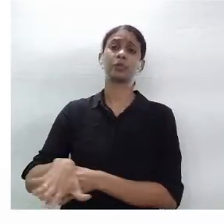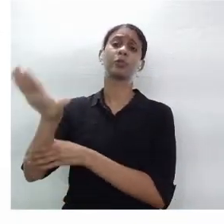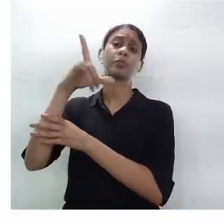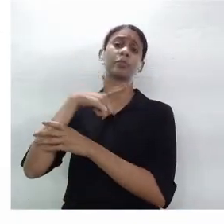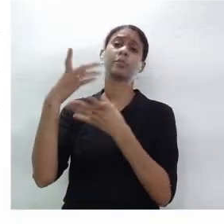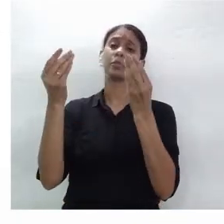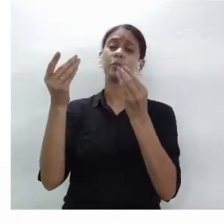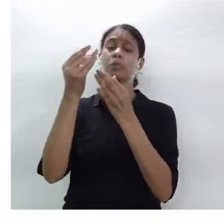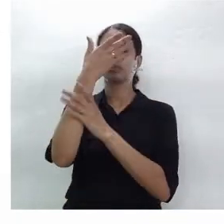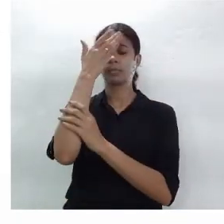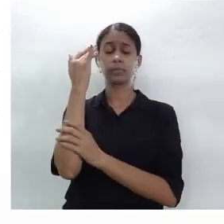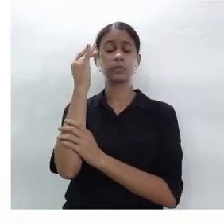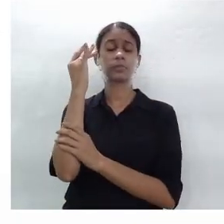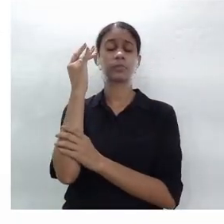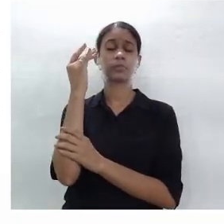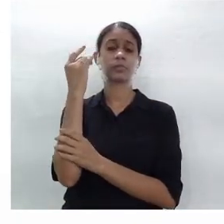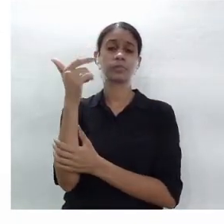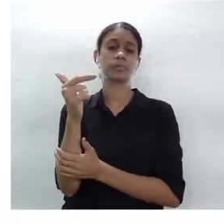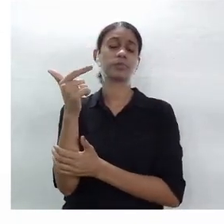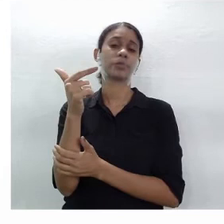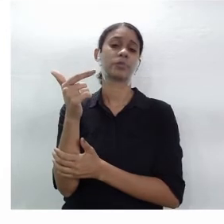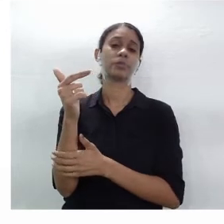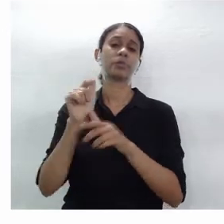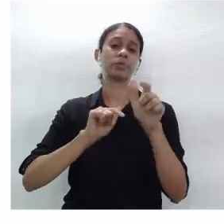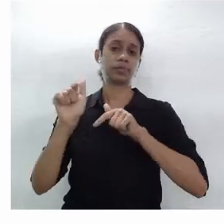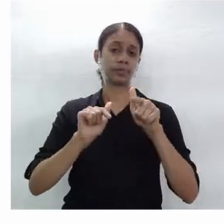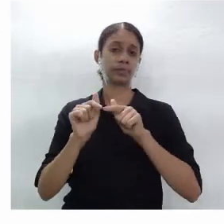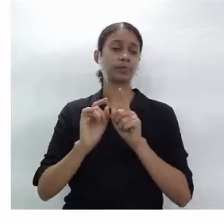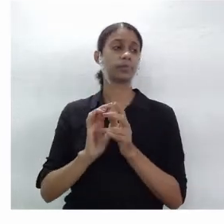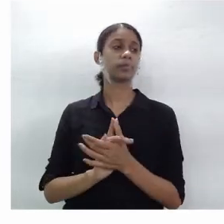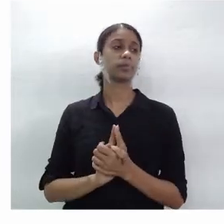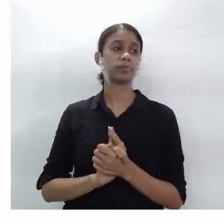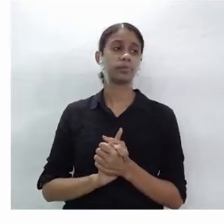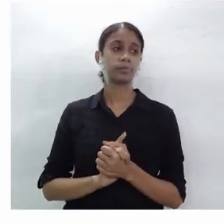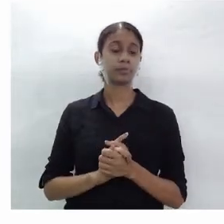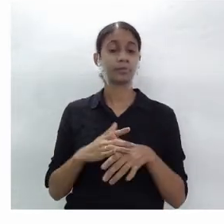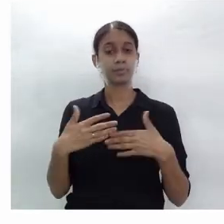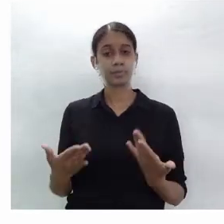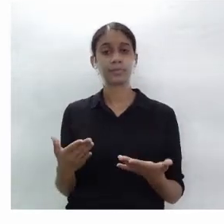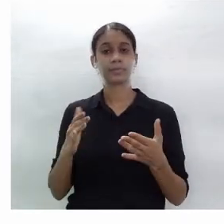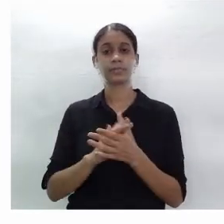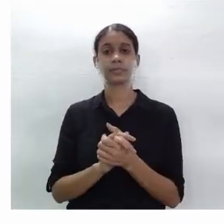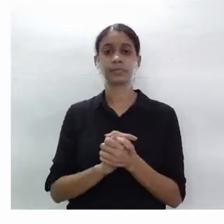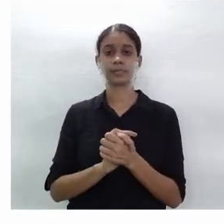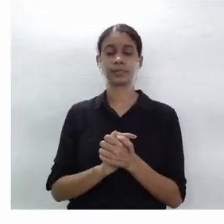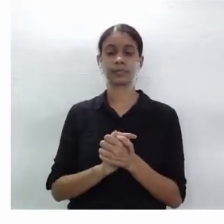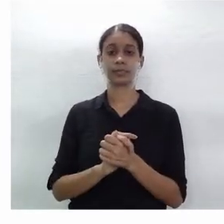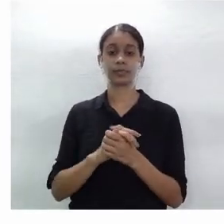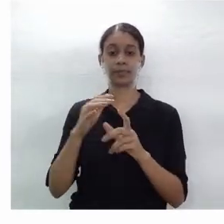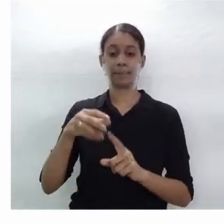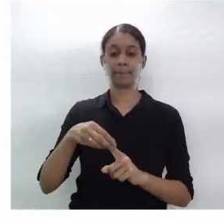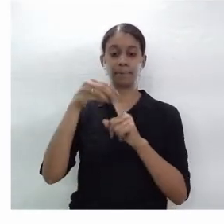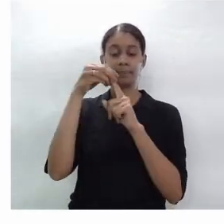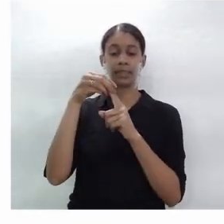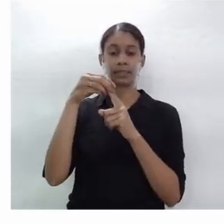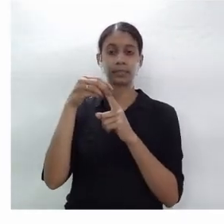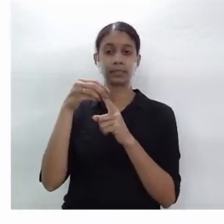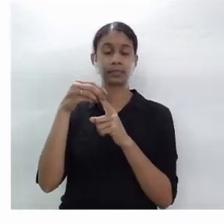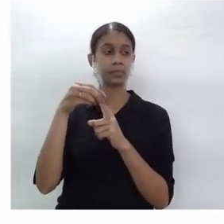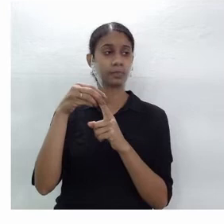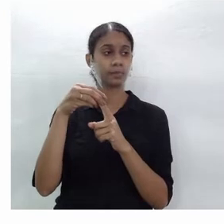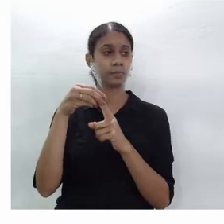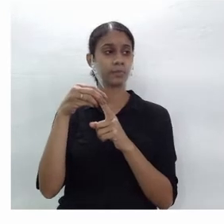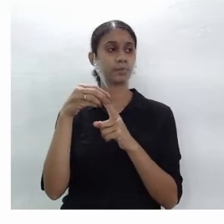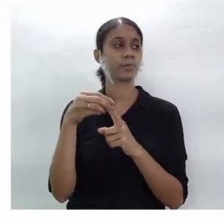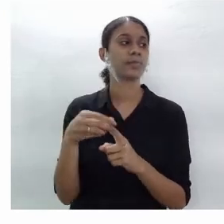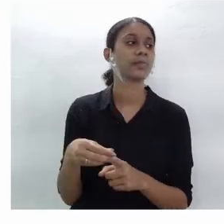desempregados. Tá? Ok? Próximo slide. E aí nós vamos falar agora com os principais centros industriais do Brasil. Tá?